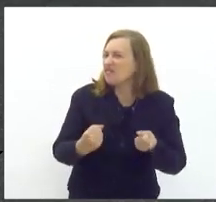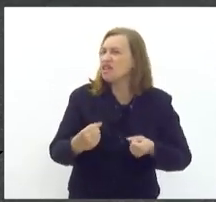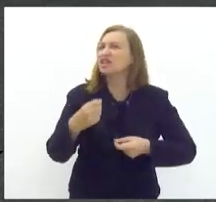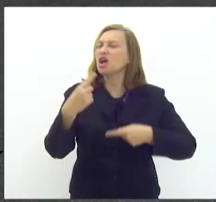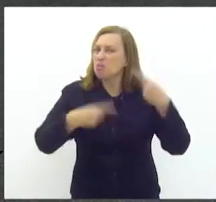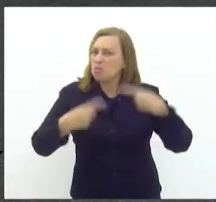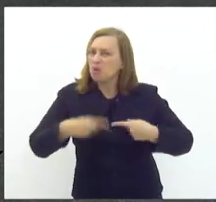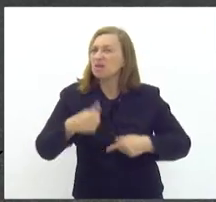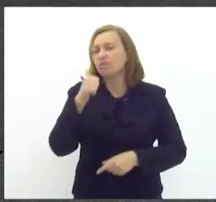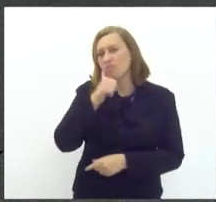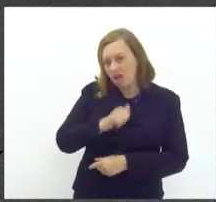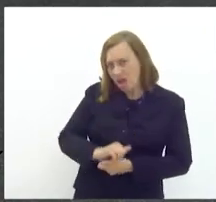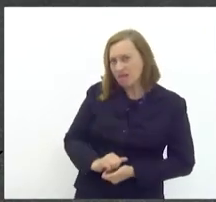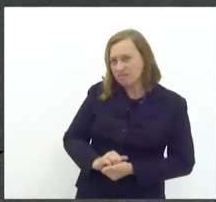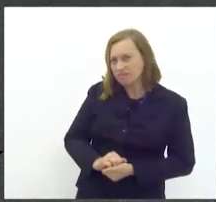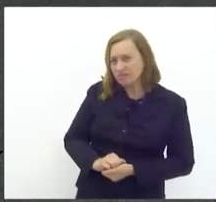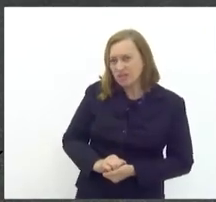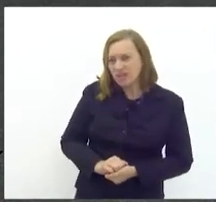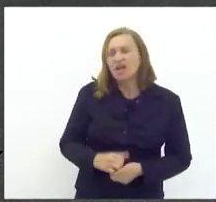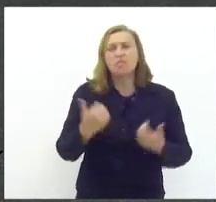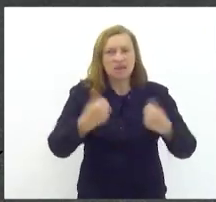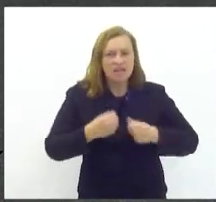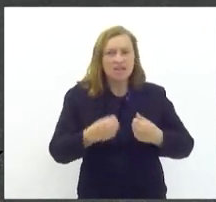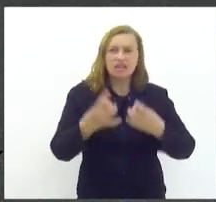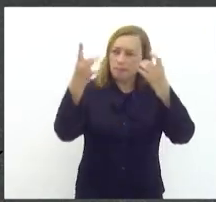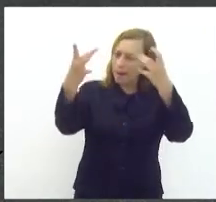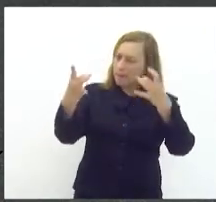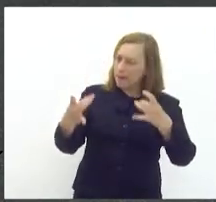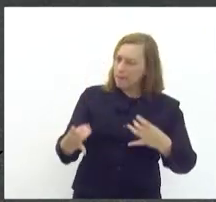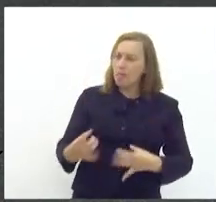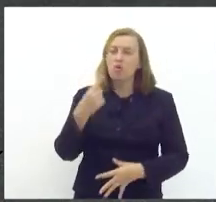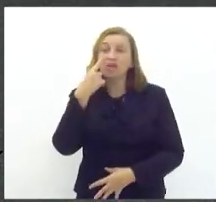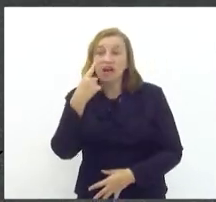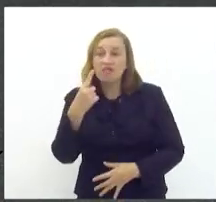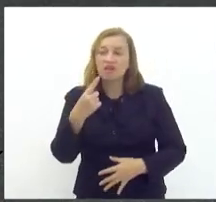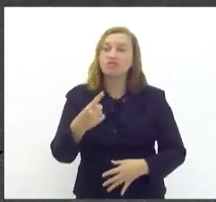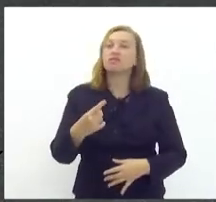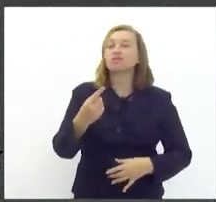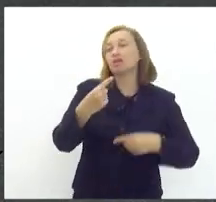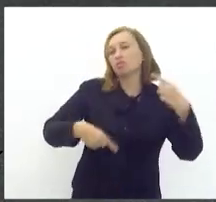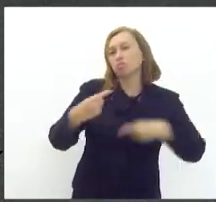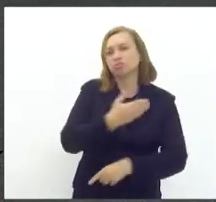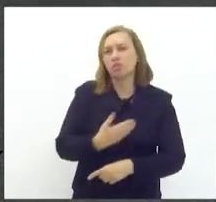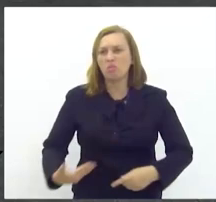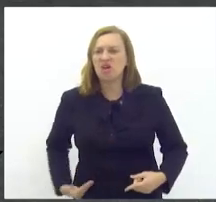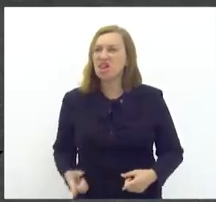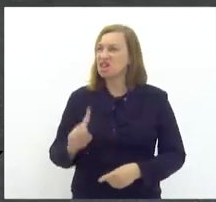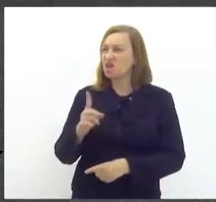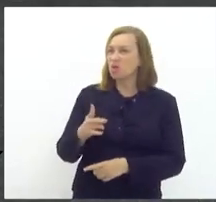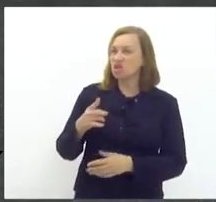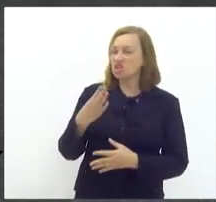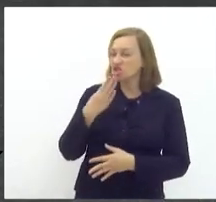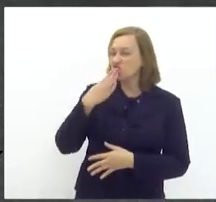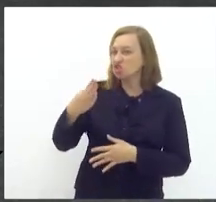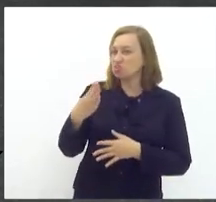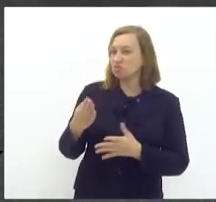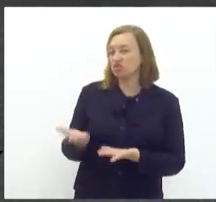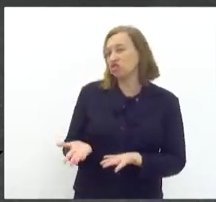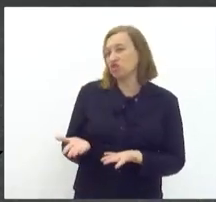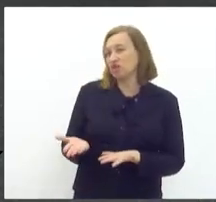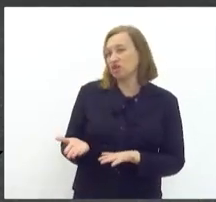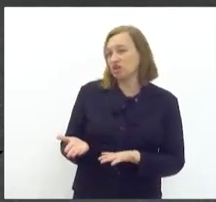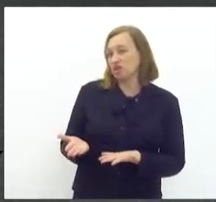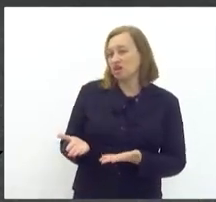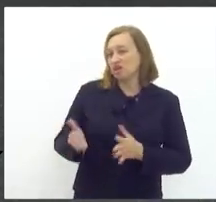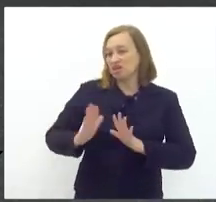para as mulheres tem que dizer o que que tá sendo feito do ponto de vista da política pública e não esse tipo de baixaria que